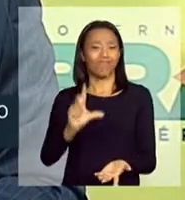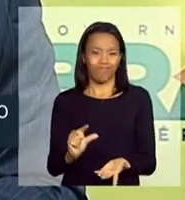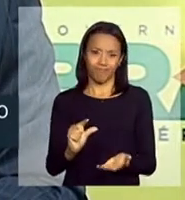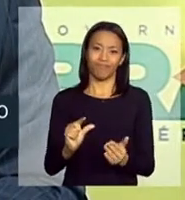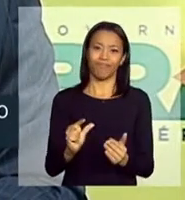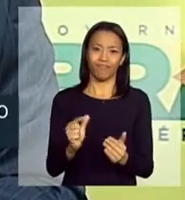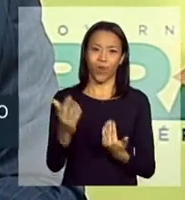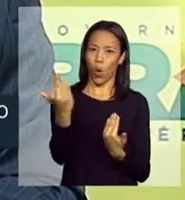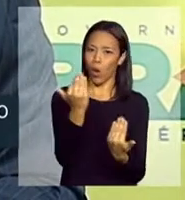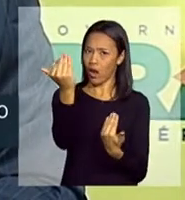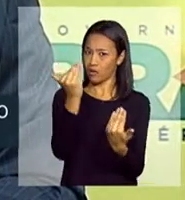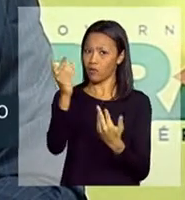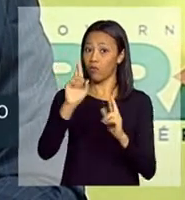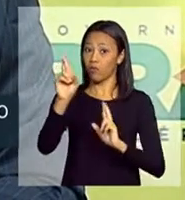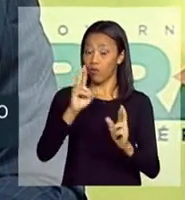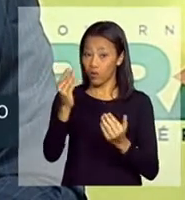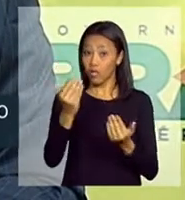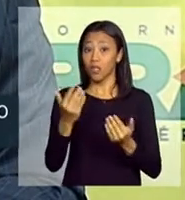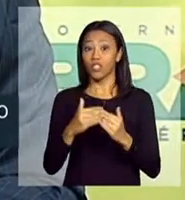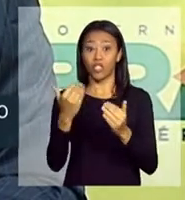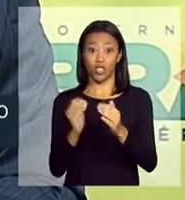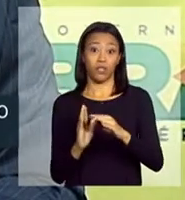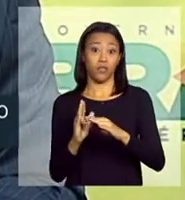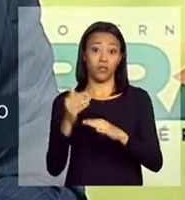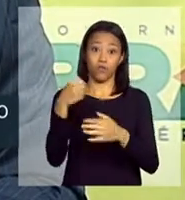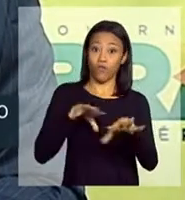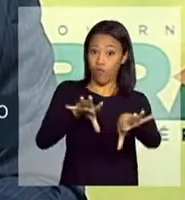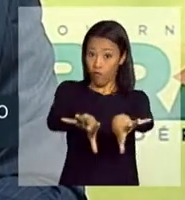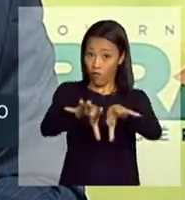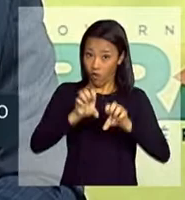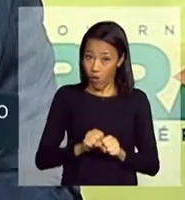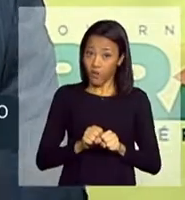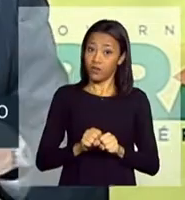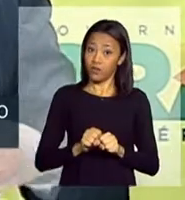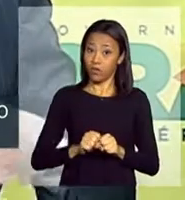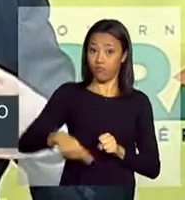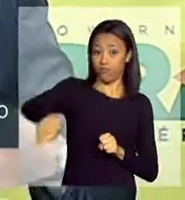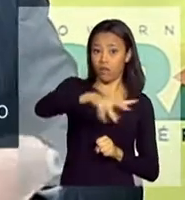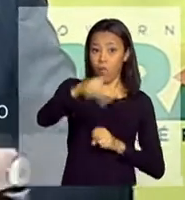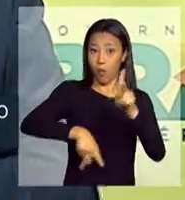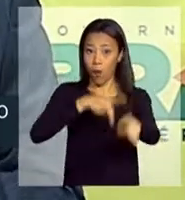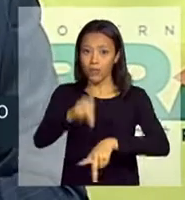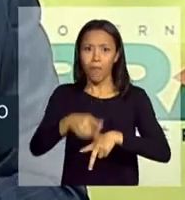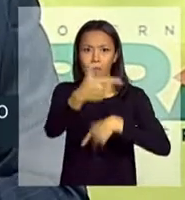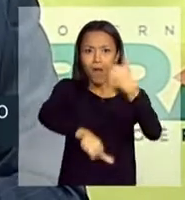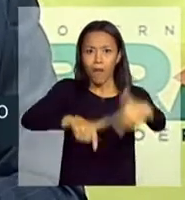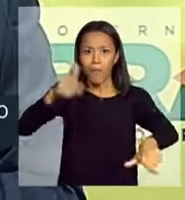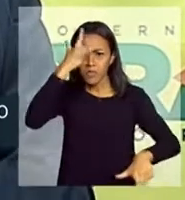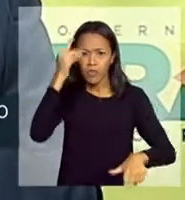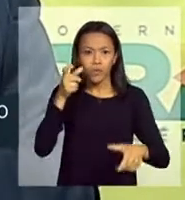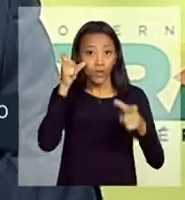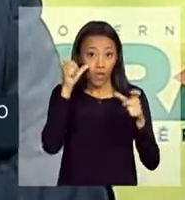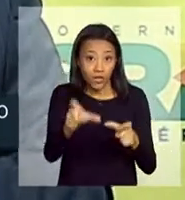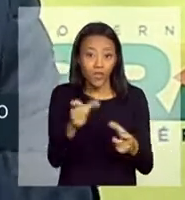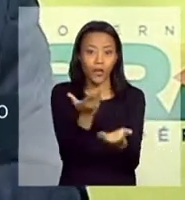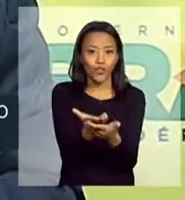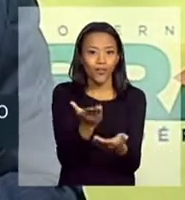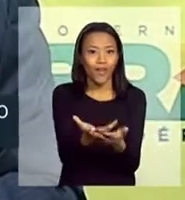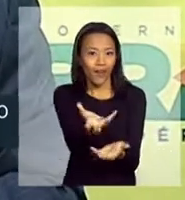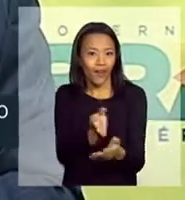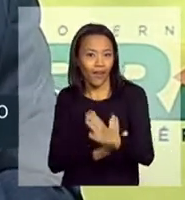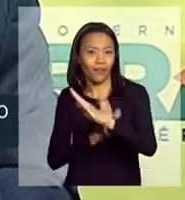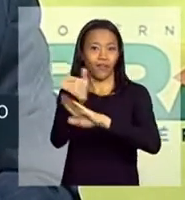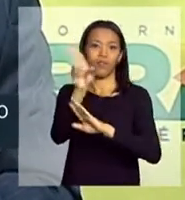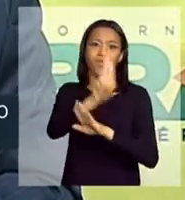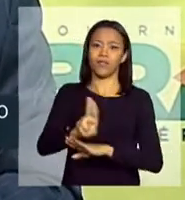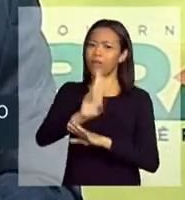em temos da escolaridade superou da população então quanto mais gente quiser estudar quanto mais gente quiser ir para